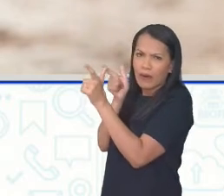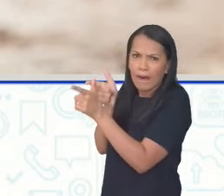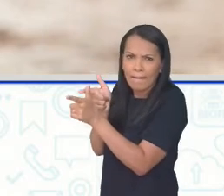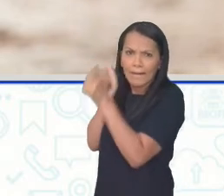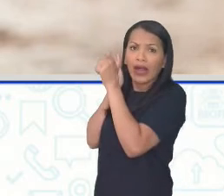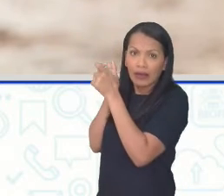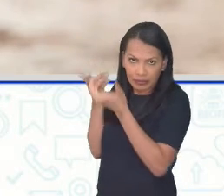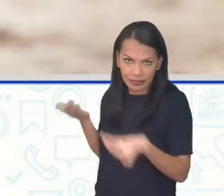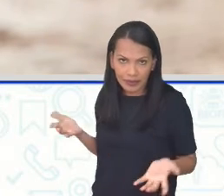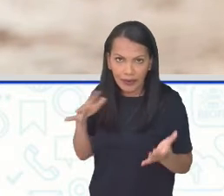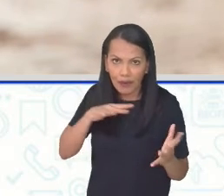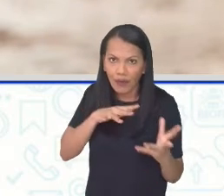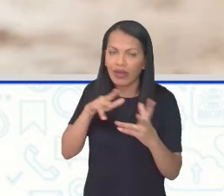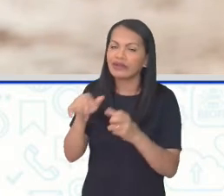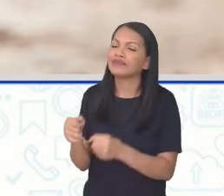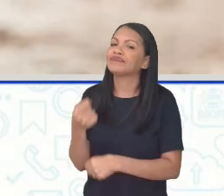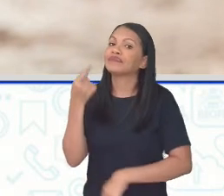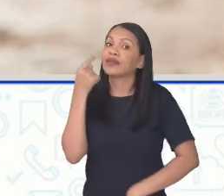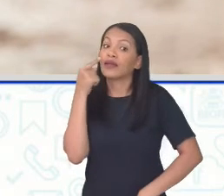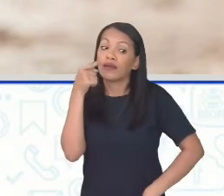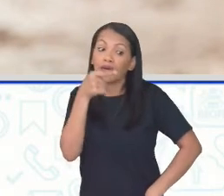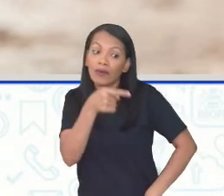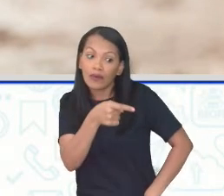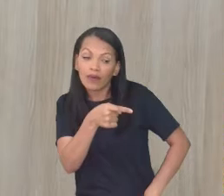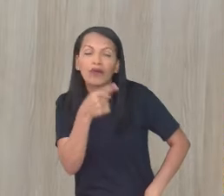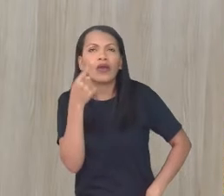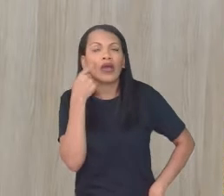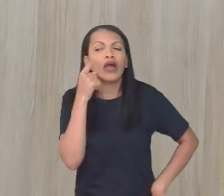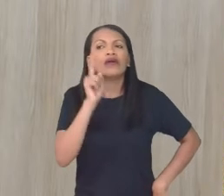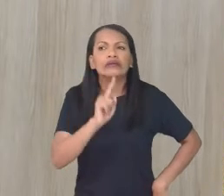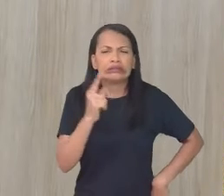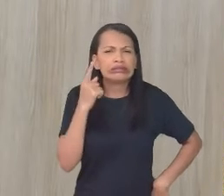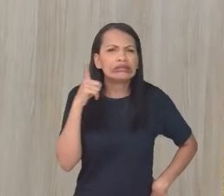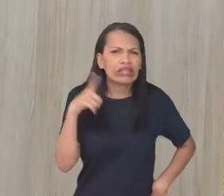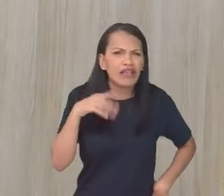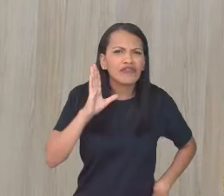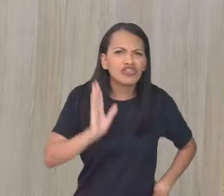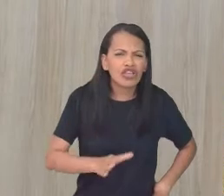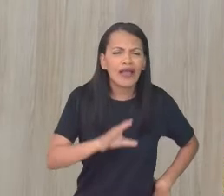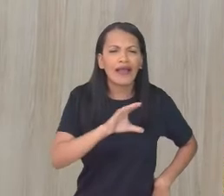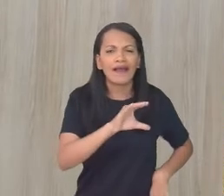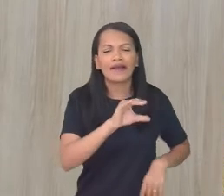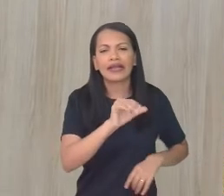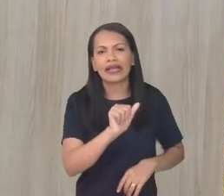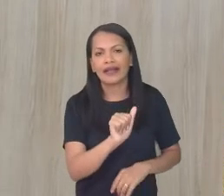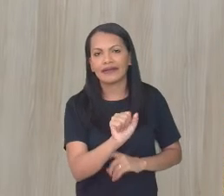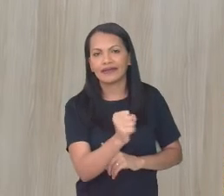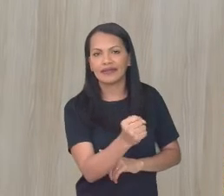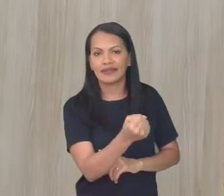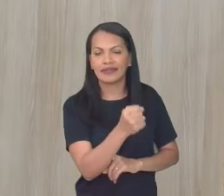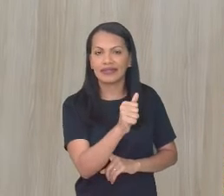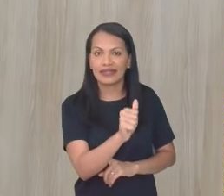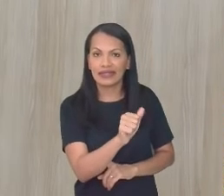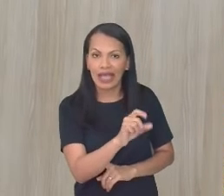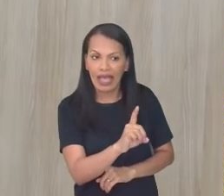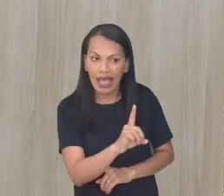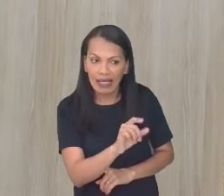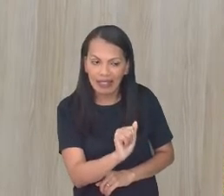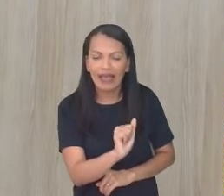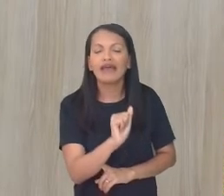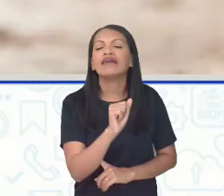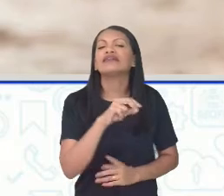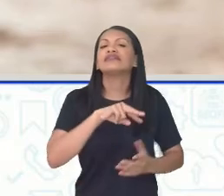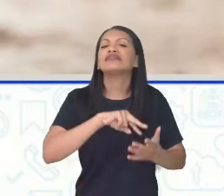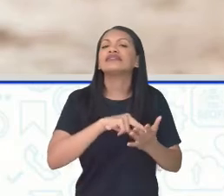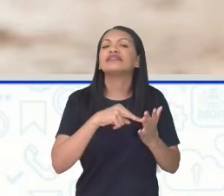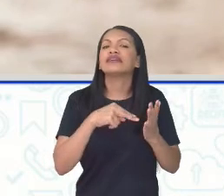aos animais. Mas aí, quando você diz assim, uma vez que foi caçada, não é? A lei